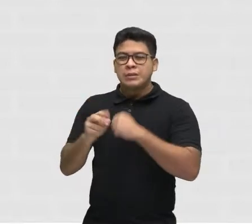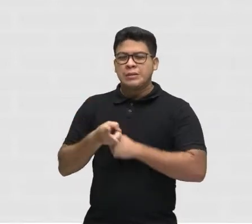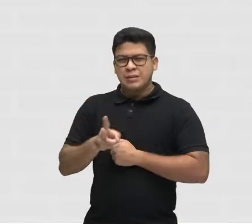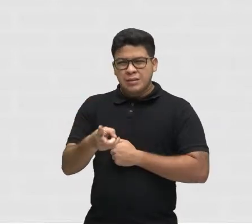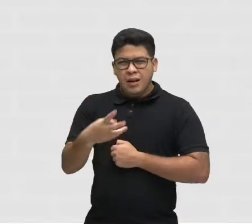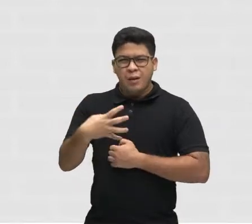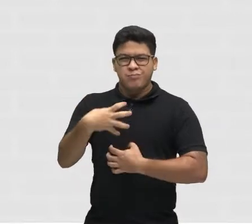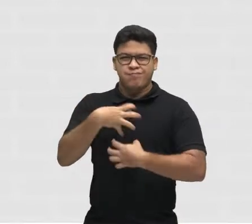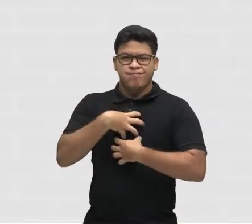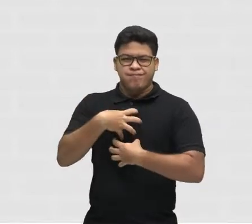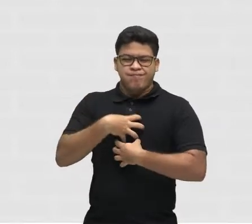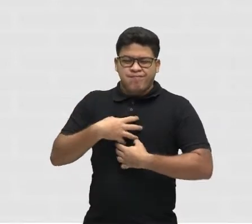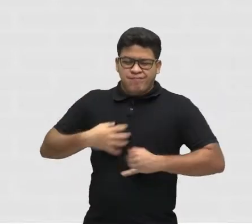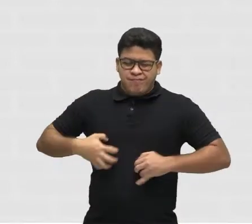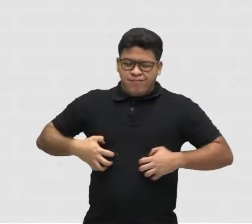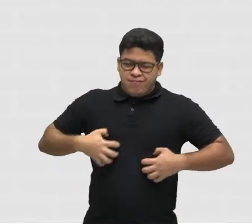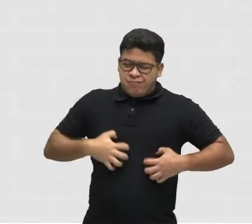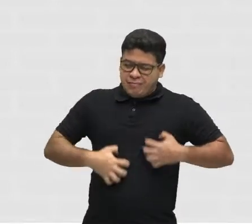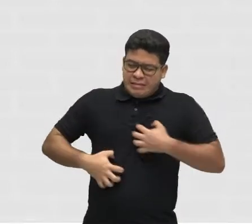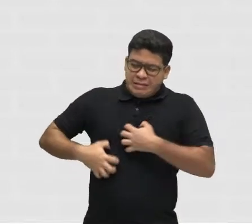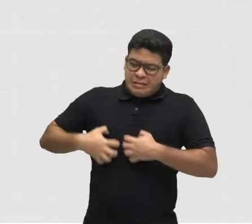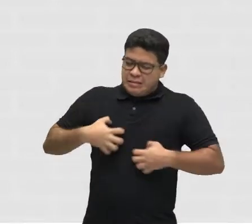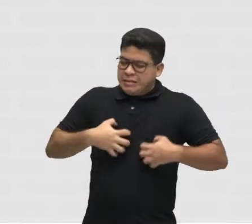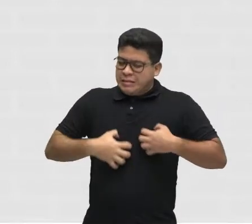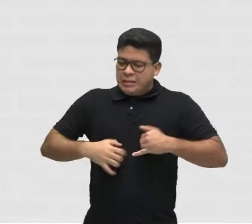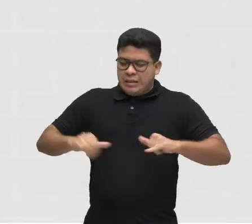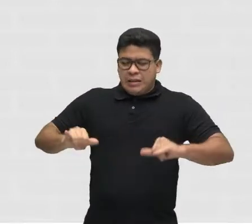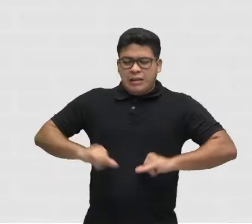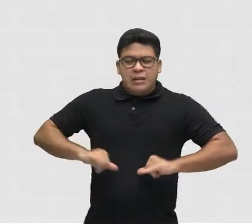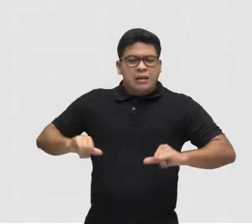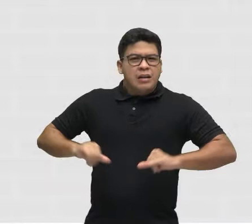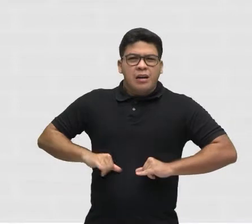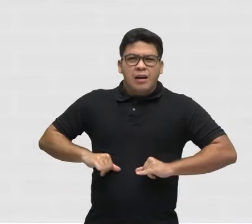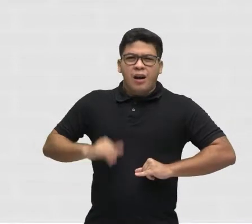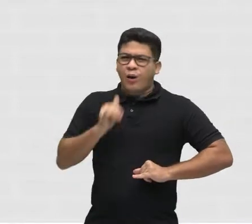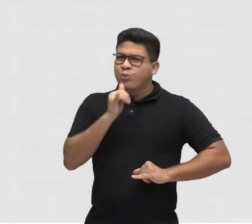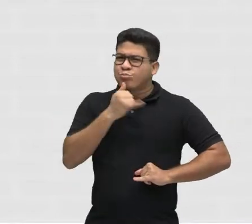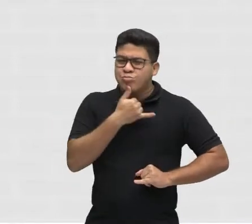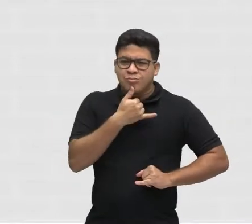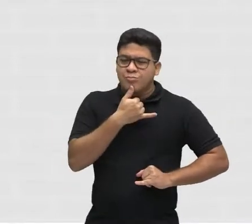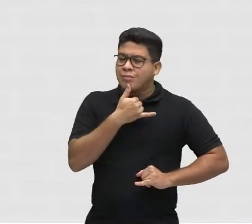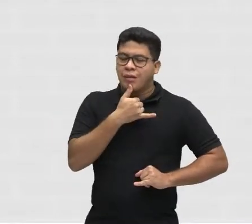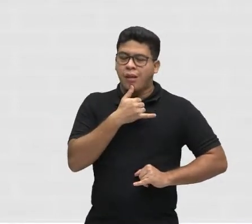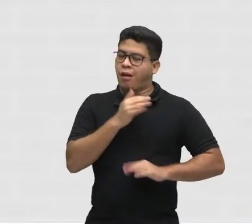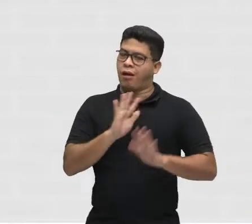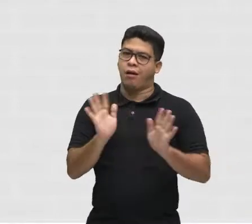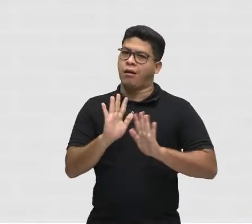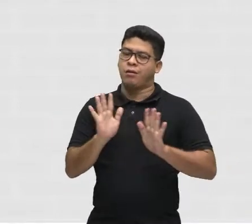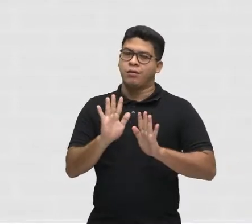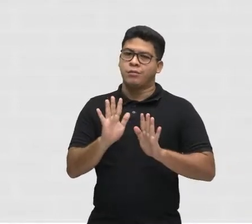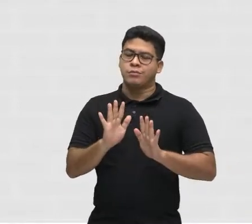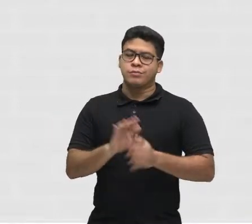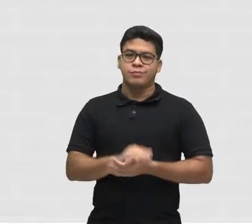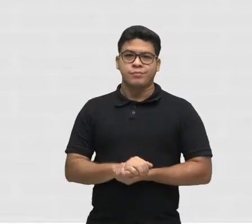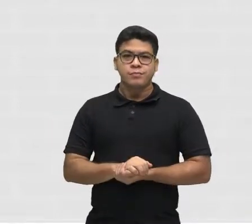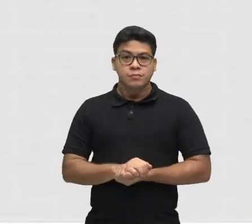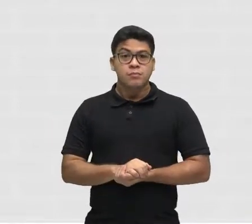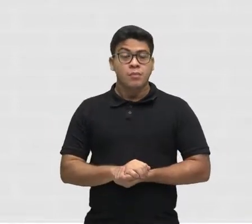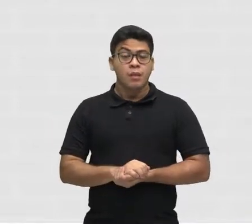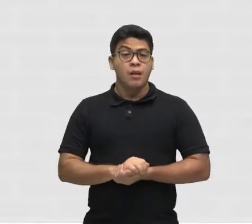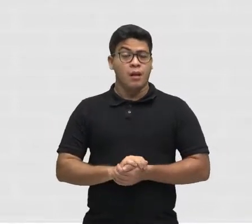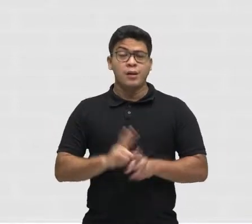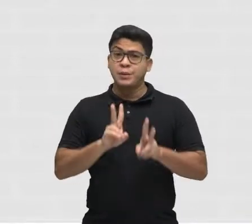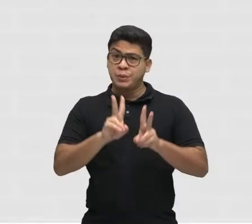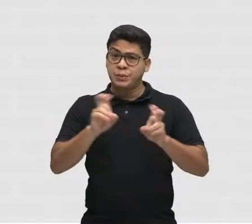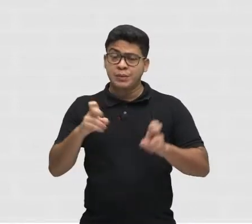não condiz com o viver, não condiz com um viver natural. Segundo os dados da OMS também, a